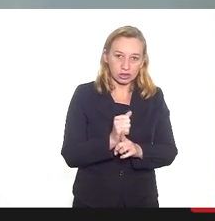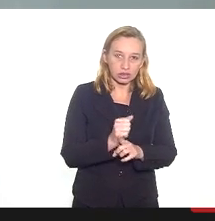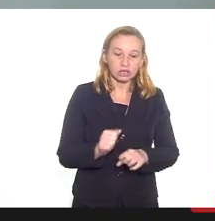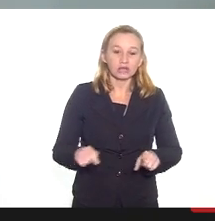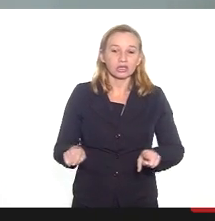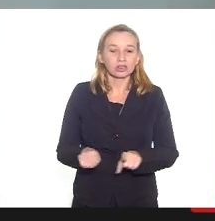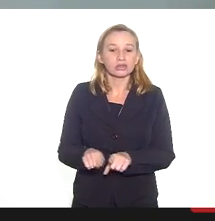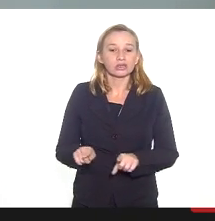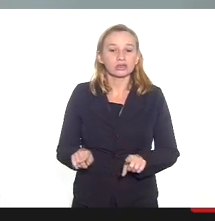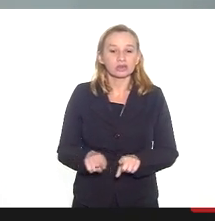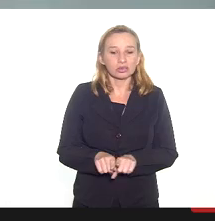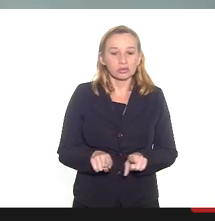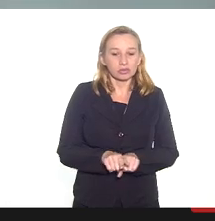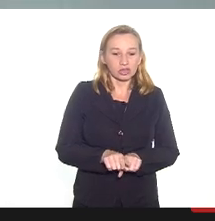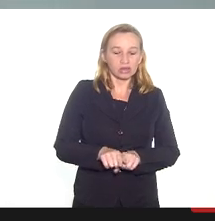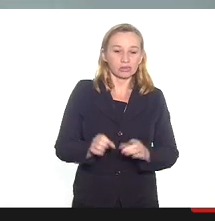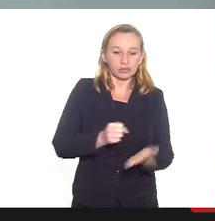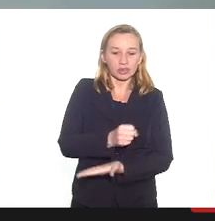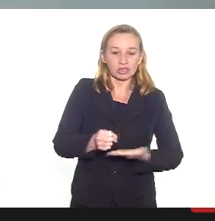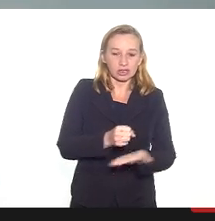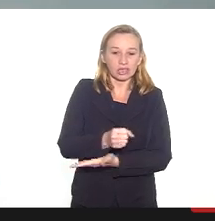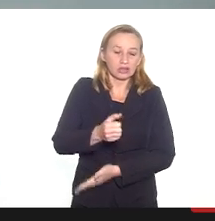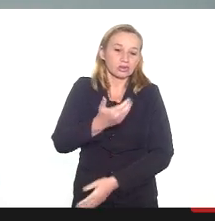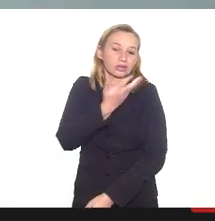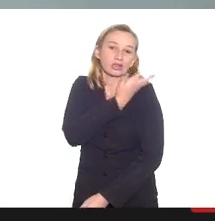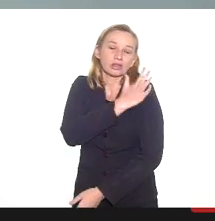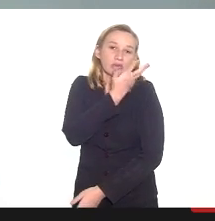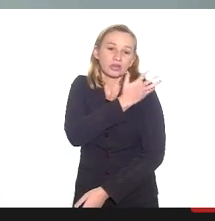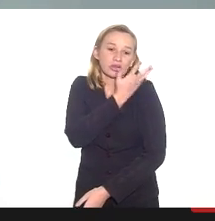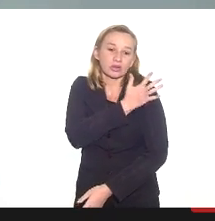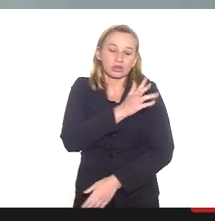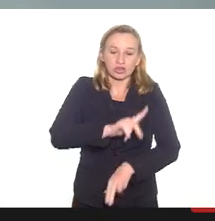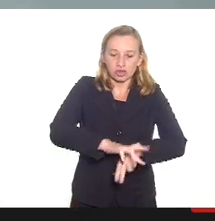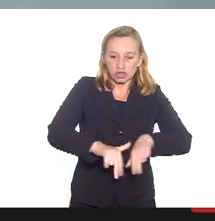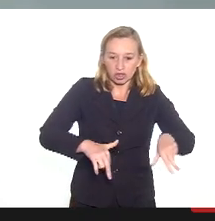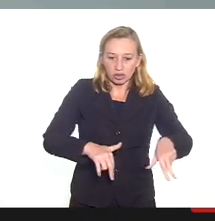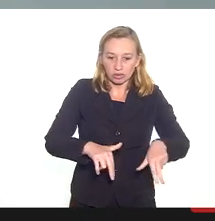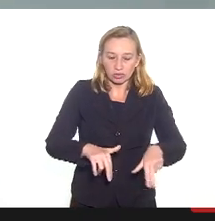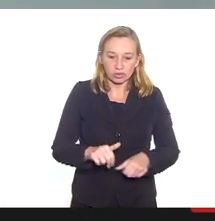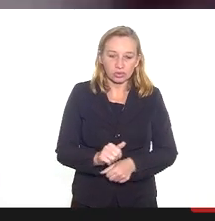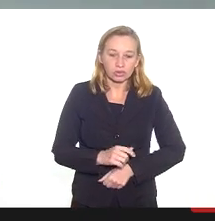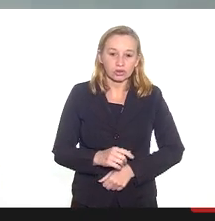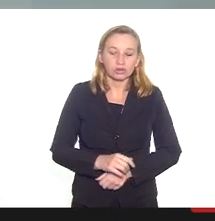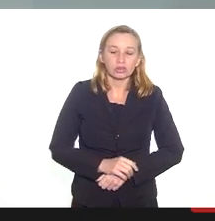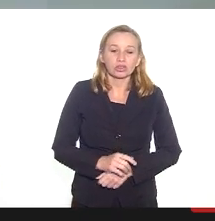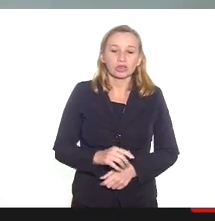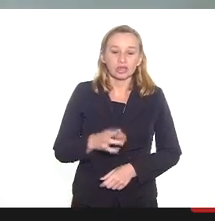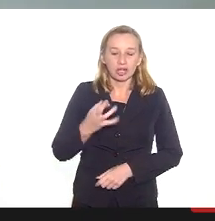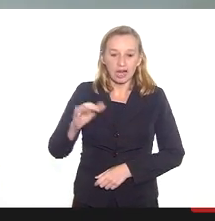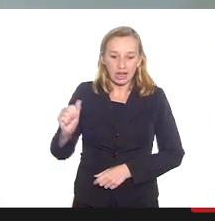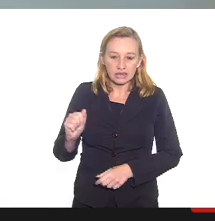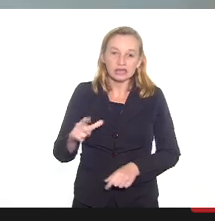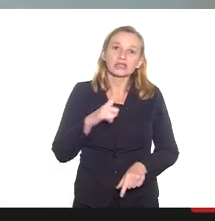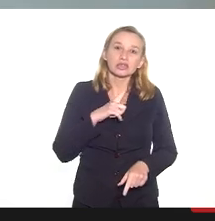dos posicionamentos baseados nos preconceitos de gênero e raça que a gente tem